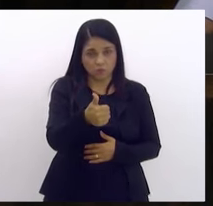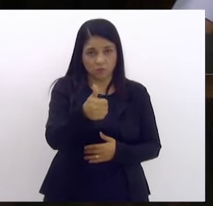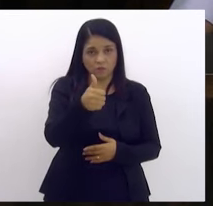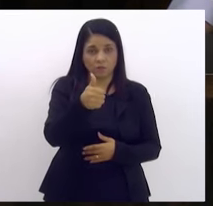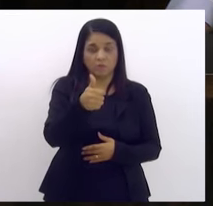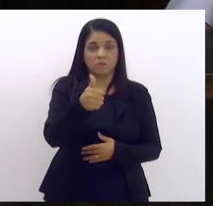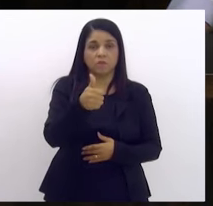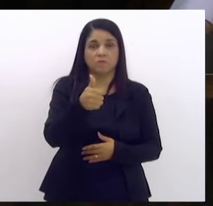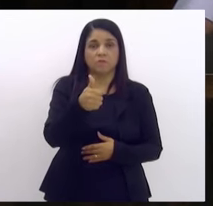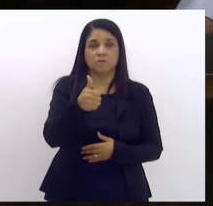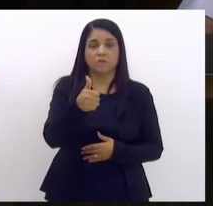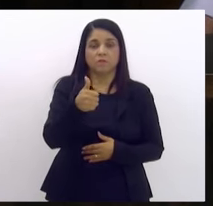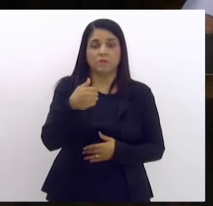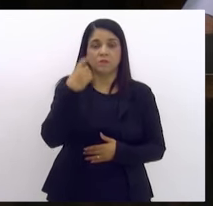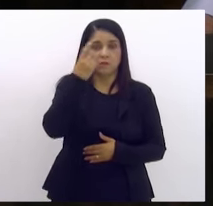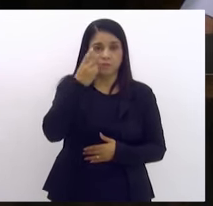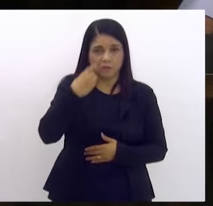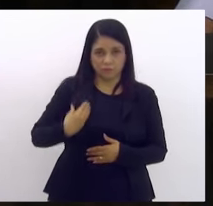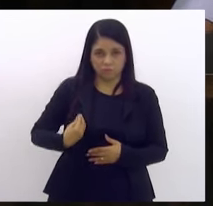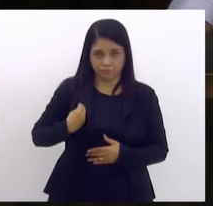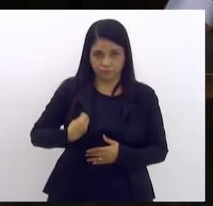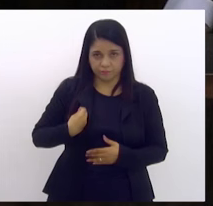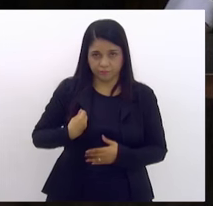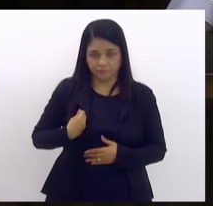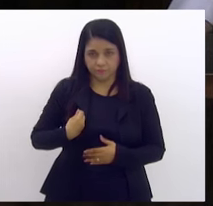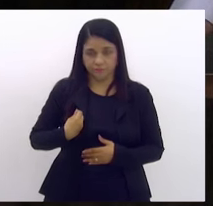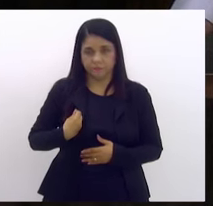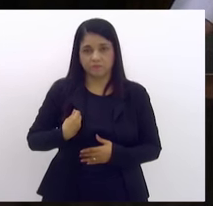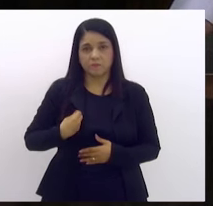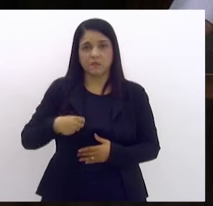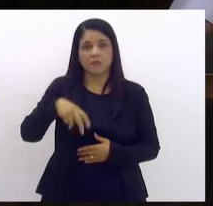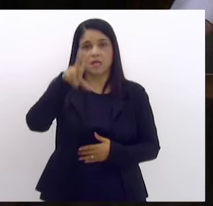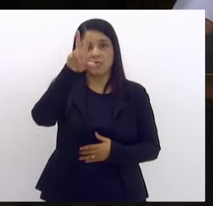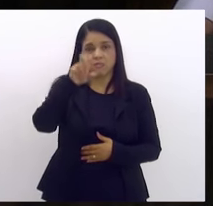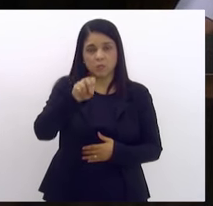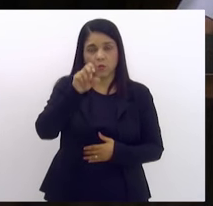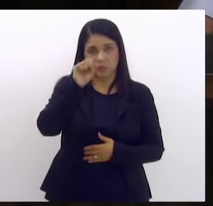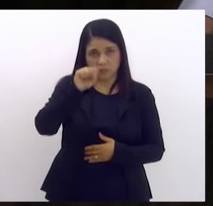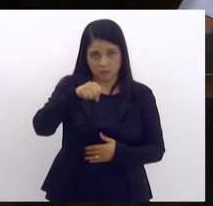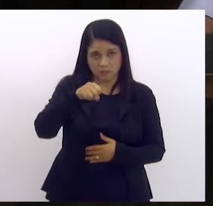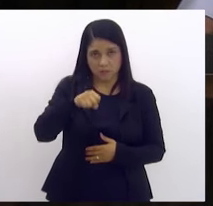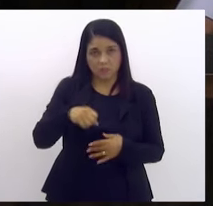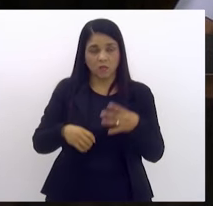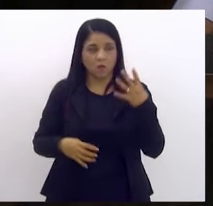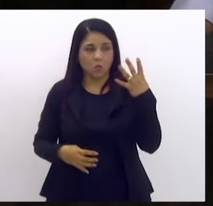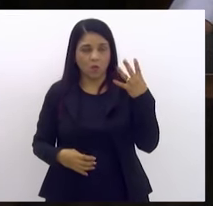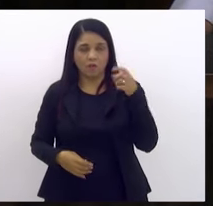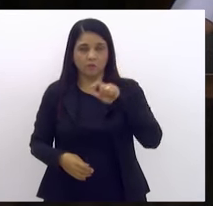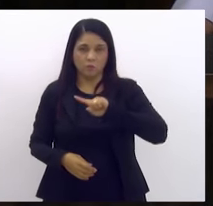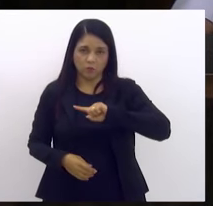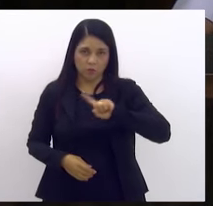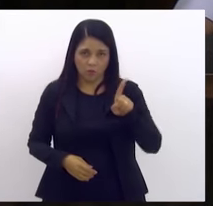61 presente, tá? 50 sim, 4 não e 7